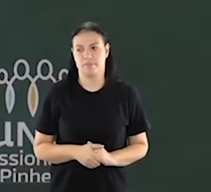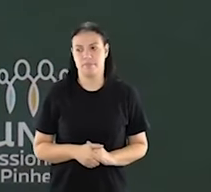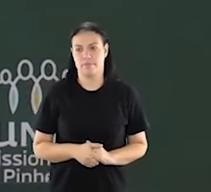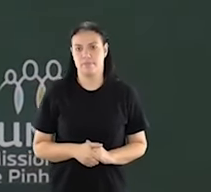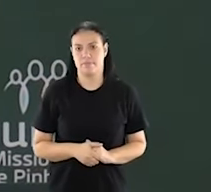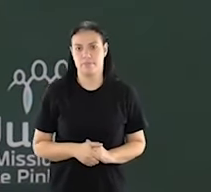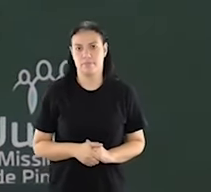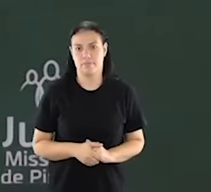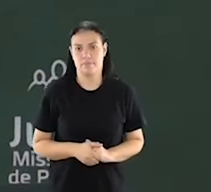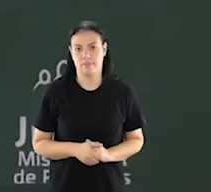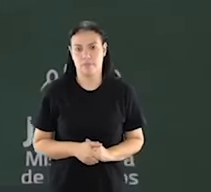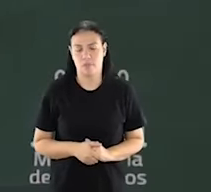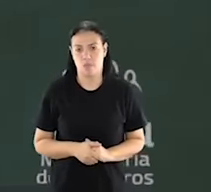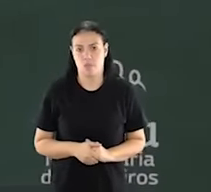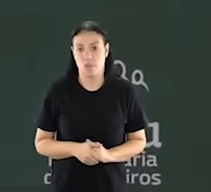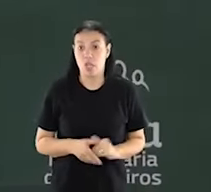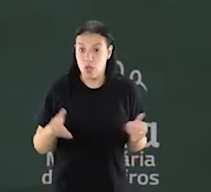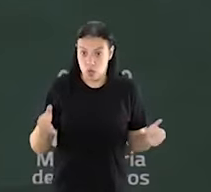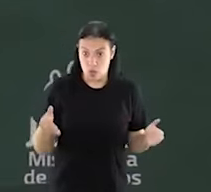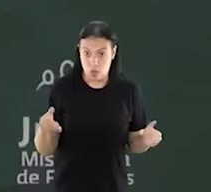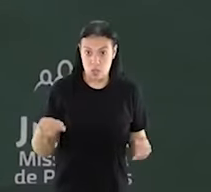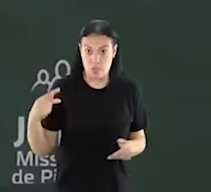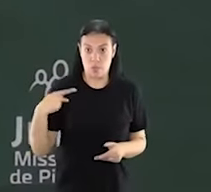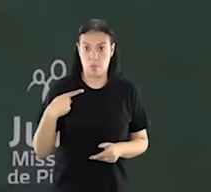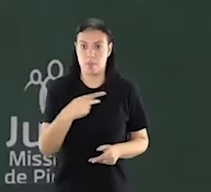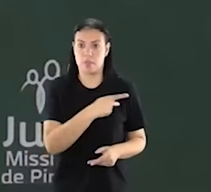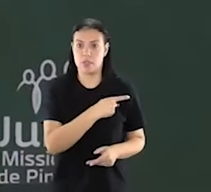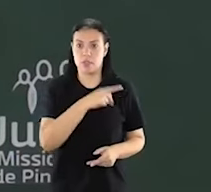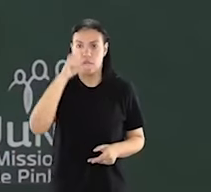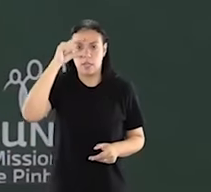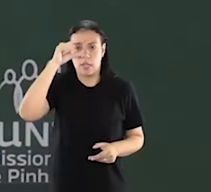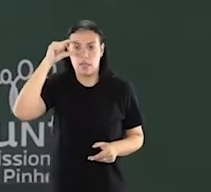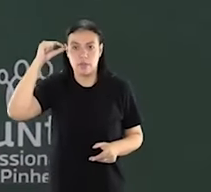Hoje de manhã o pastor Arival fez menção aos moravianos.